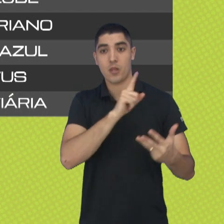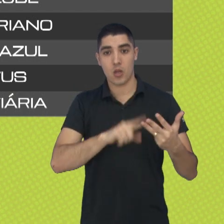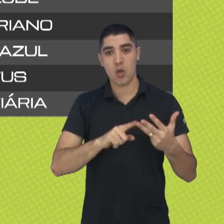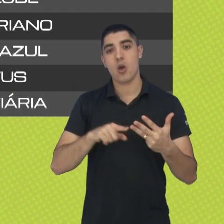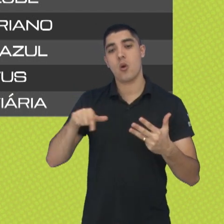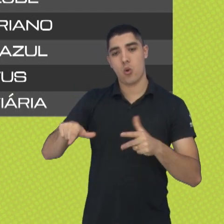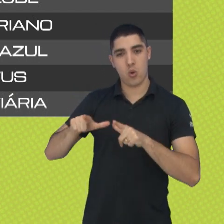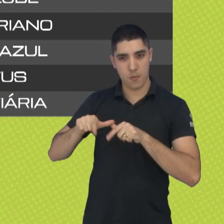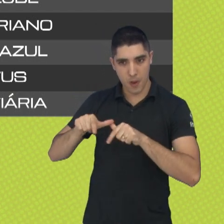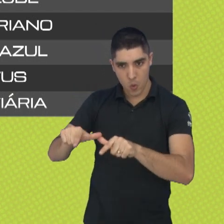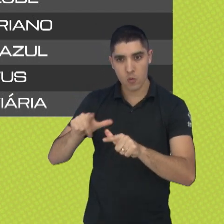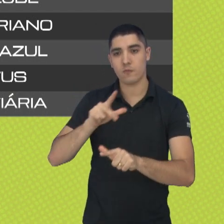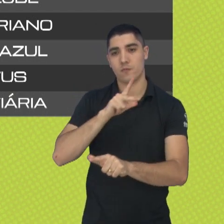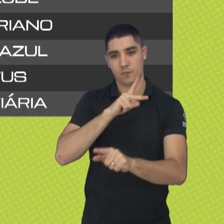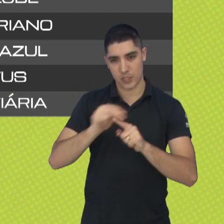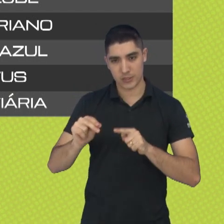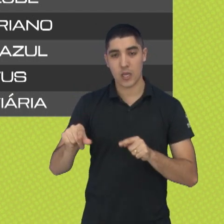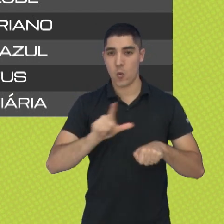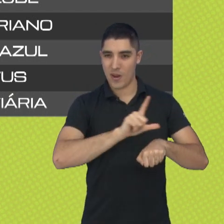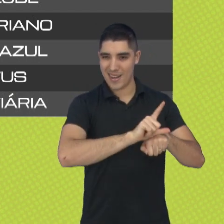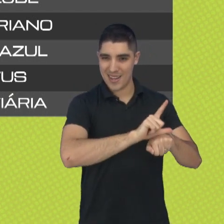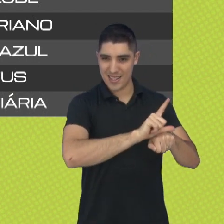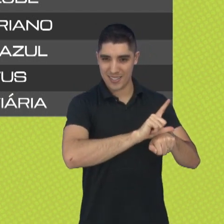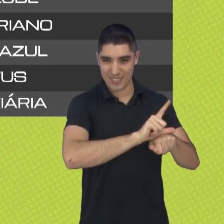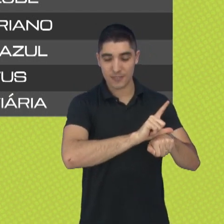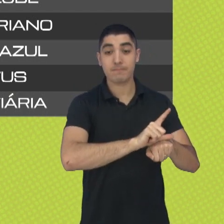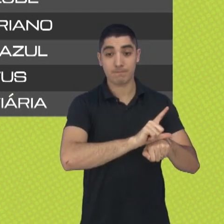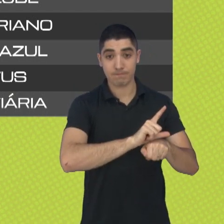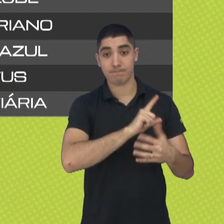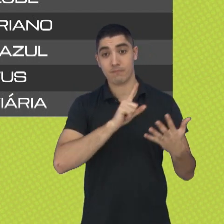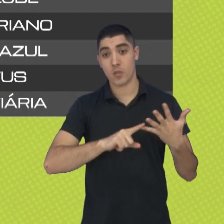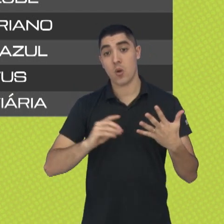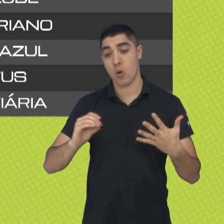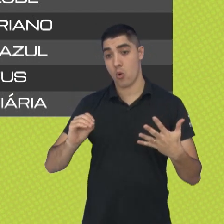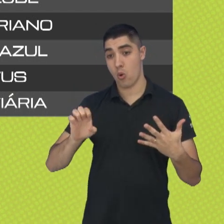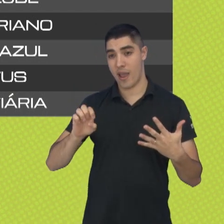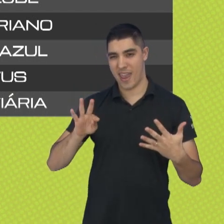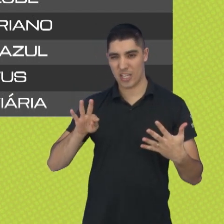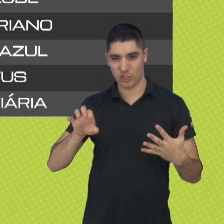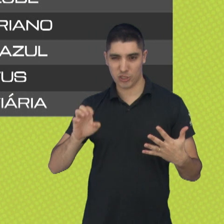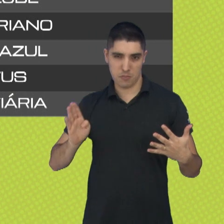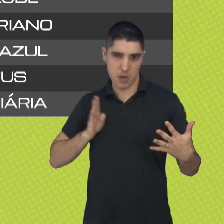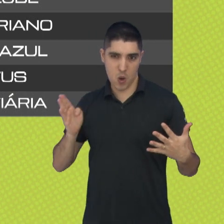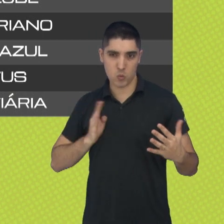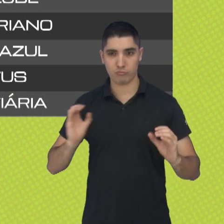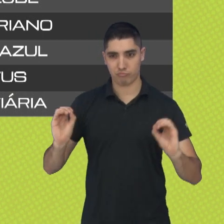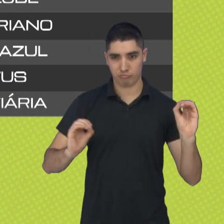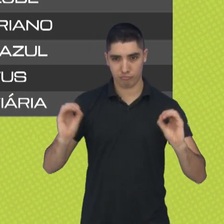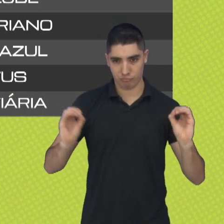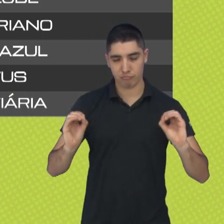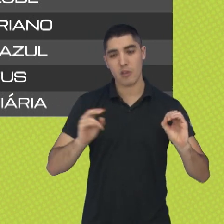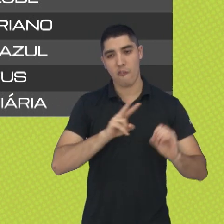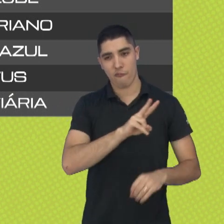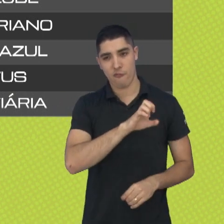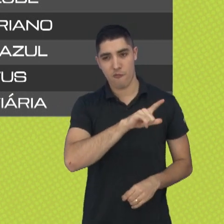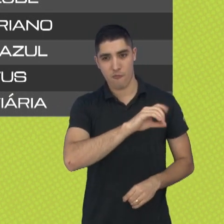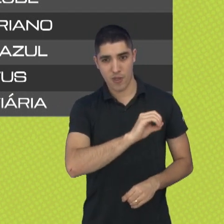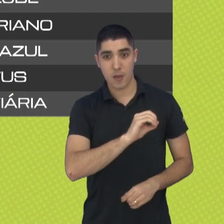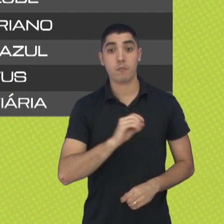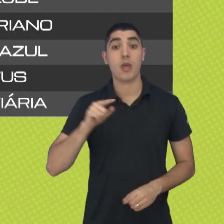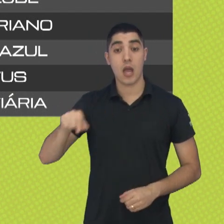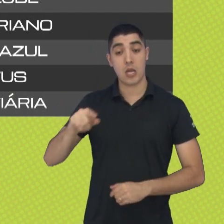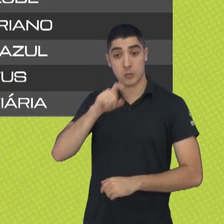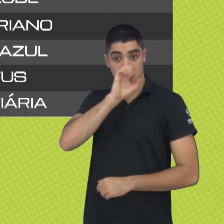Linense no finalzinho da partida, ganhou o jogo aos 44 do segundo tempo. Oeste Velo Clube 0-0, São José 1-0 em cima do Capivariano. No sábado,